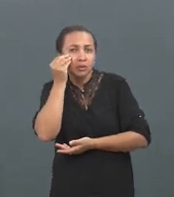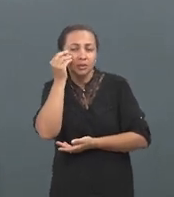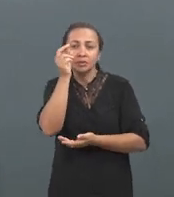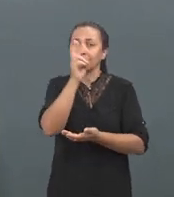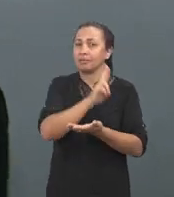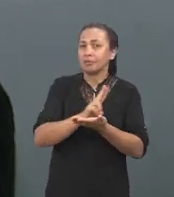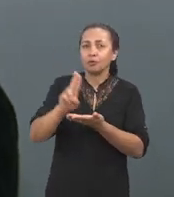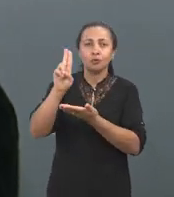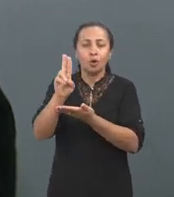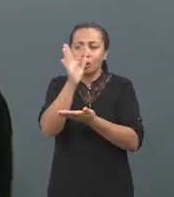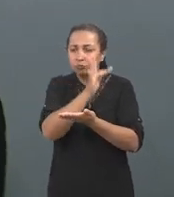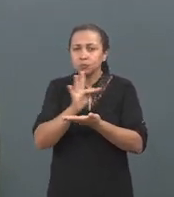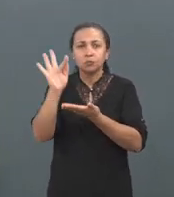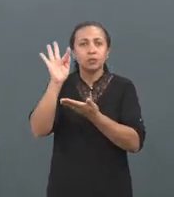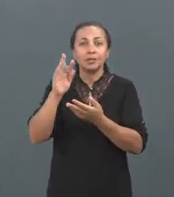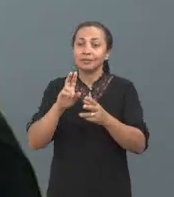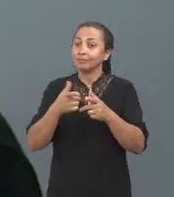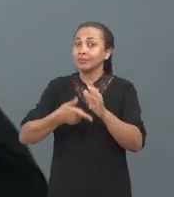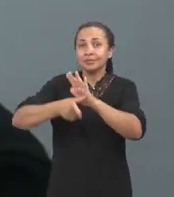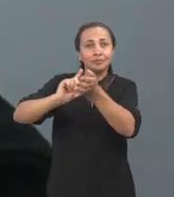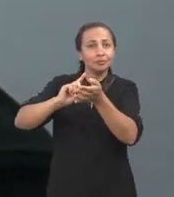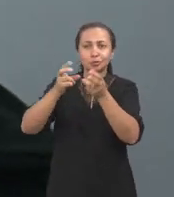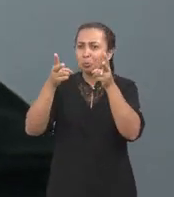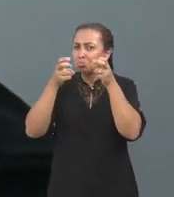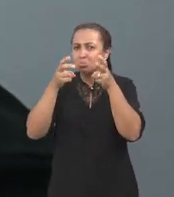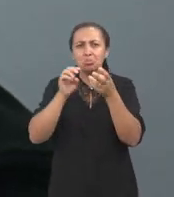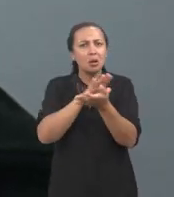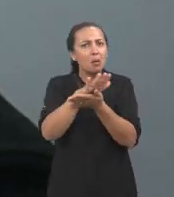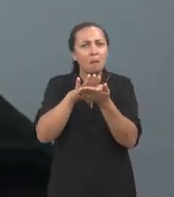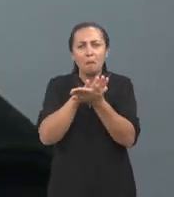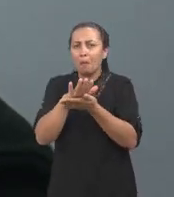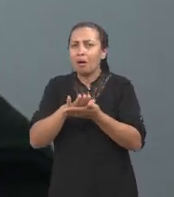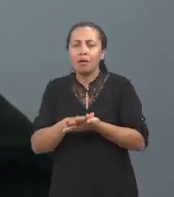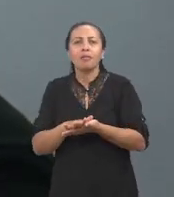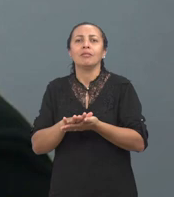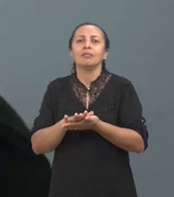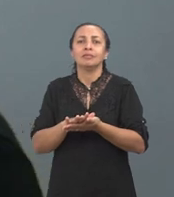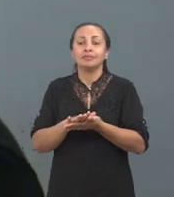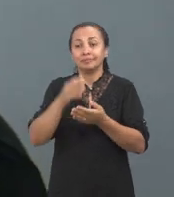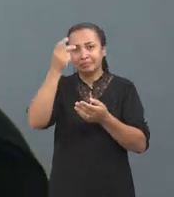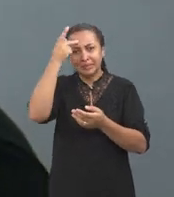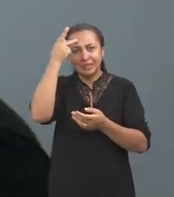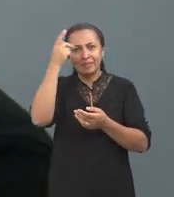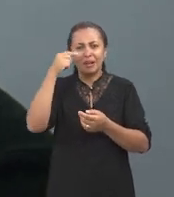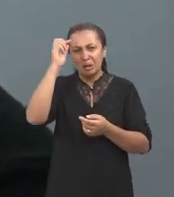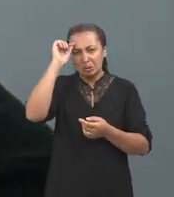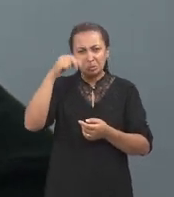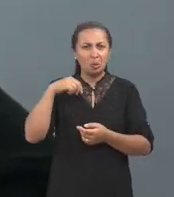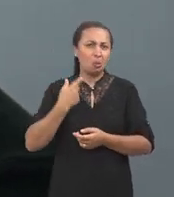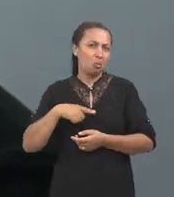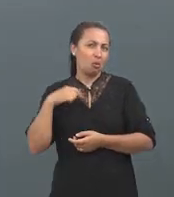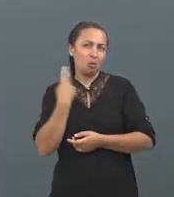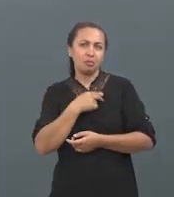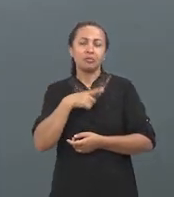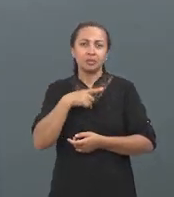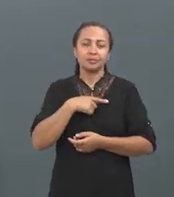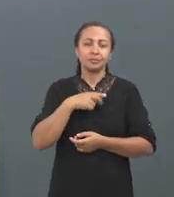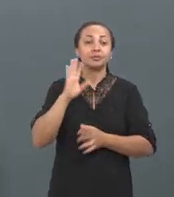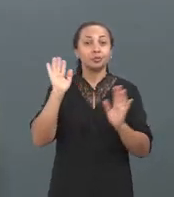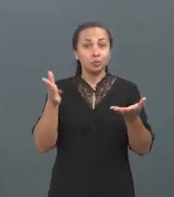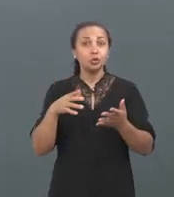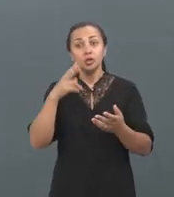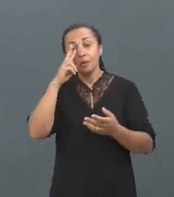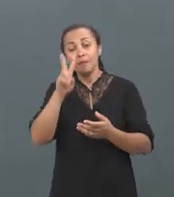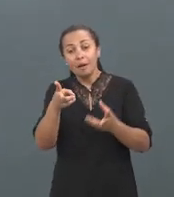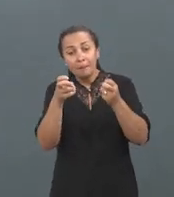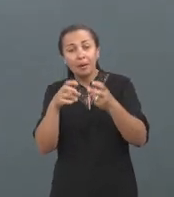a gente não via isso não para nós unidade a gente achava que aquele mundo ali só pertencia a gente pelo mundo militarizado de hoje